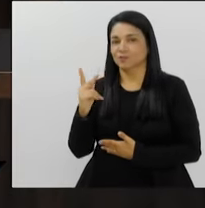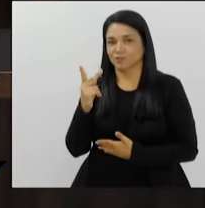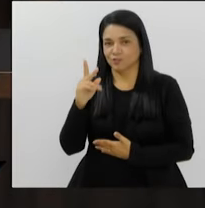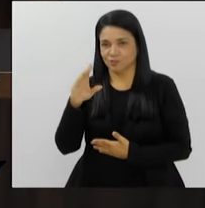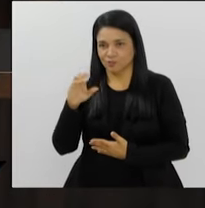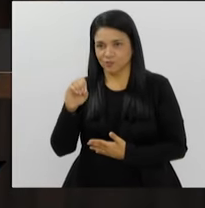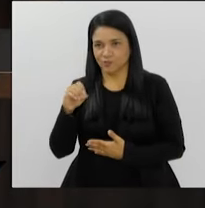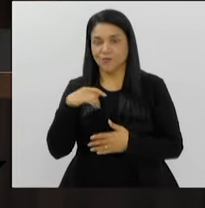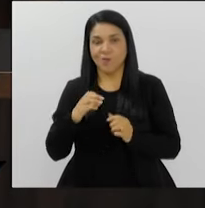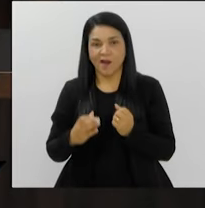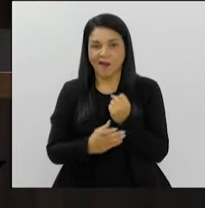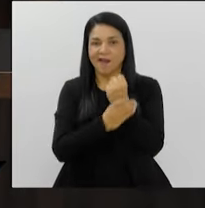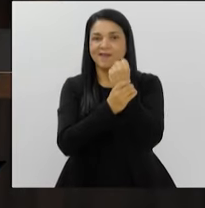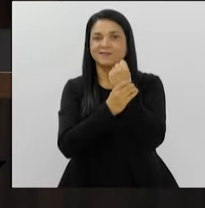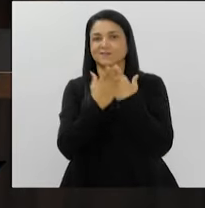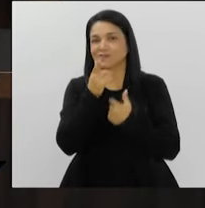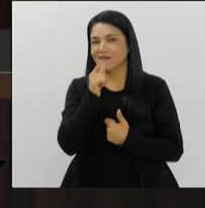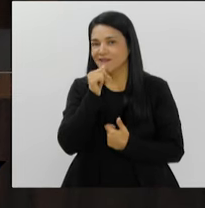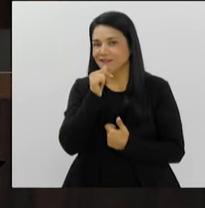aí a água dos boizinhos, né?